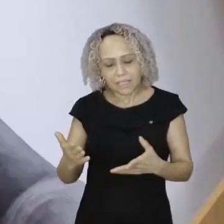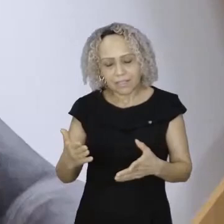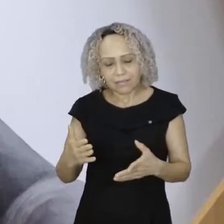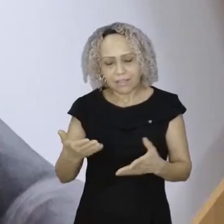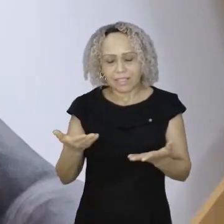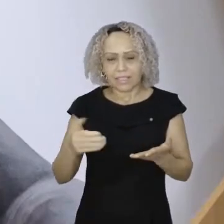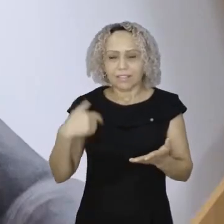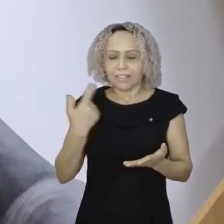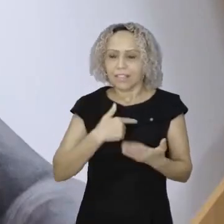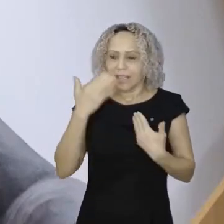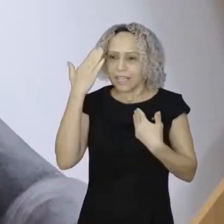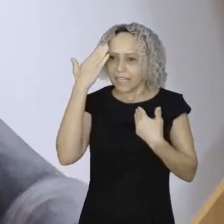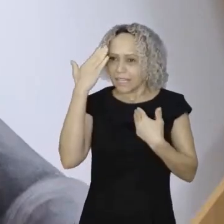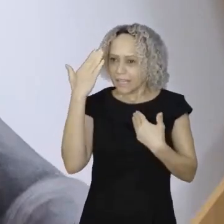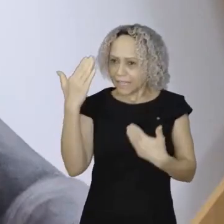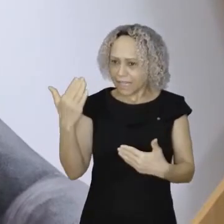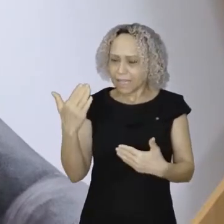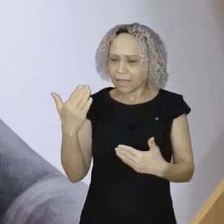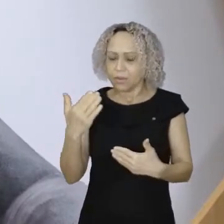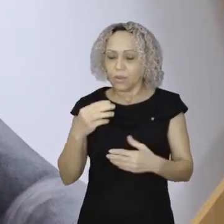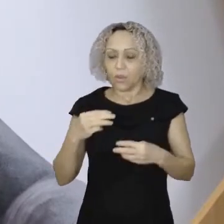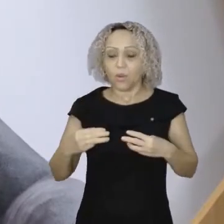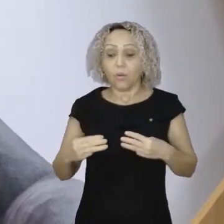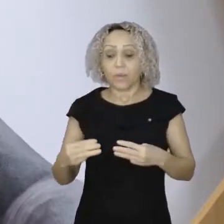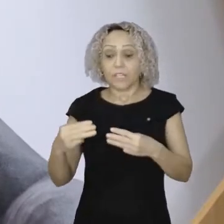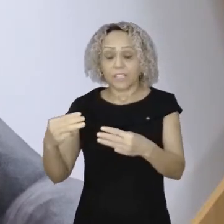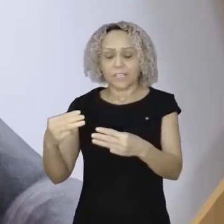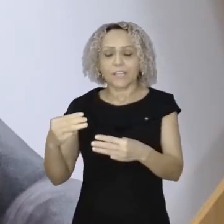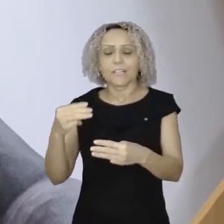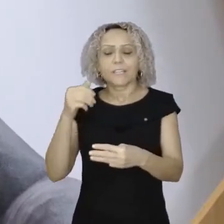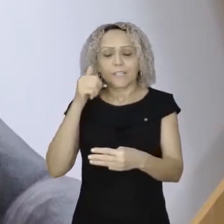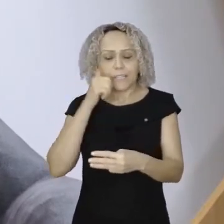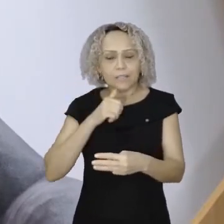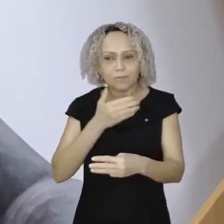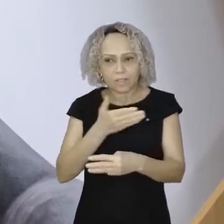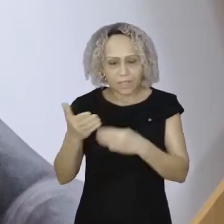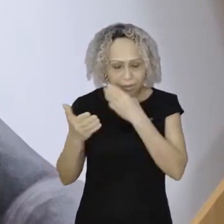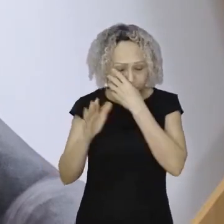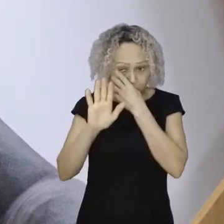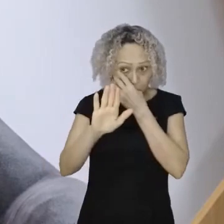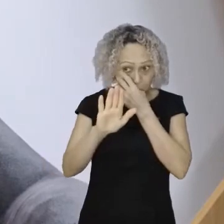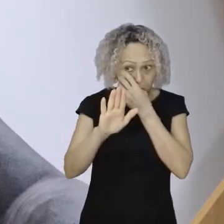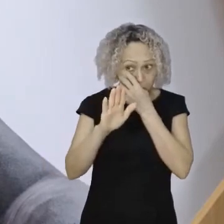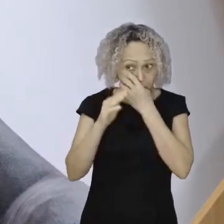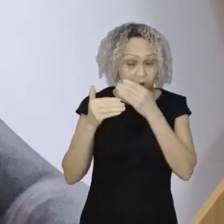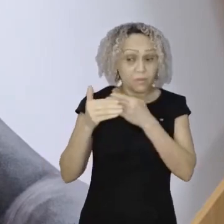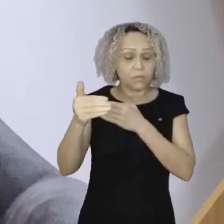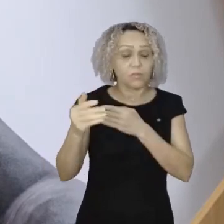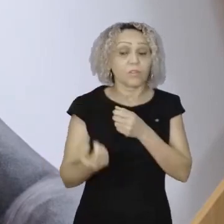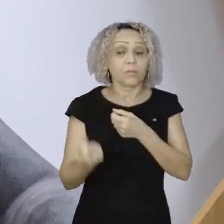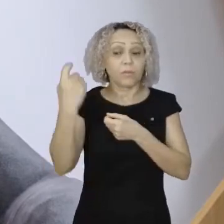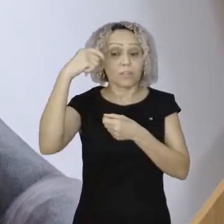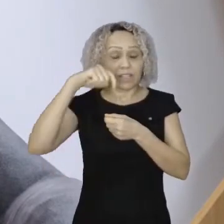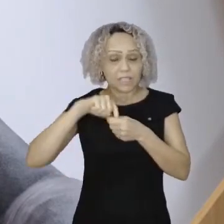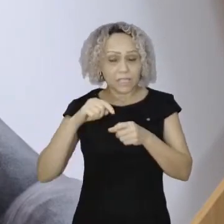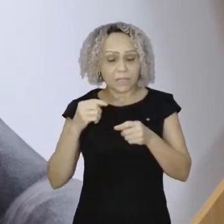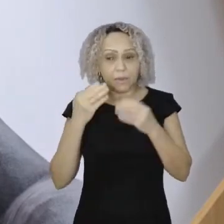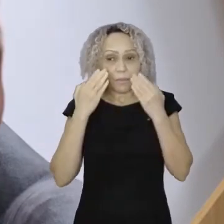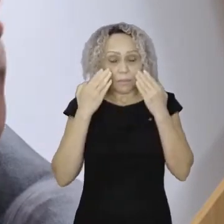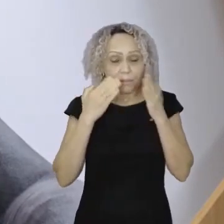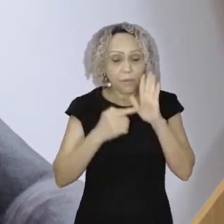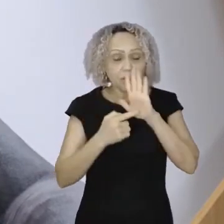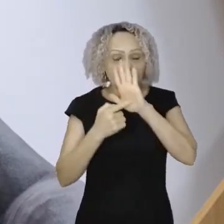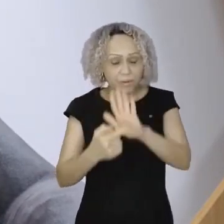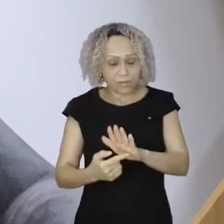e entendemos que no período de fazer essas escutas dos biomas estaremos por aqui também apresentando para vocês, porque nós